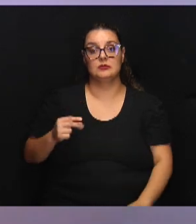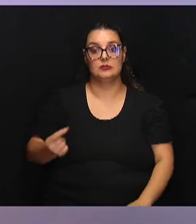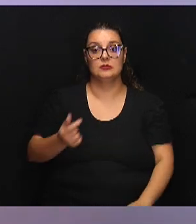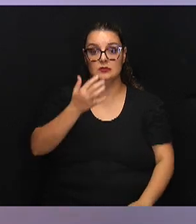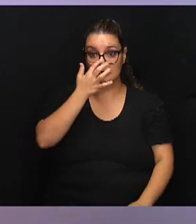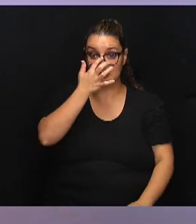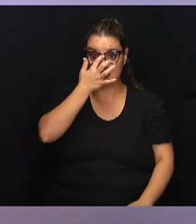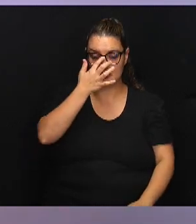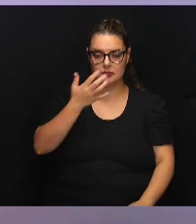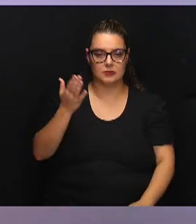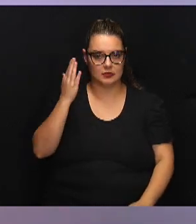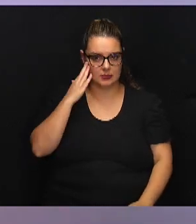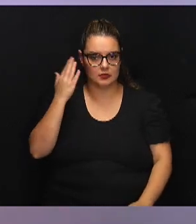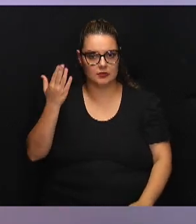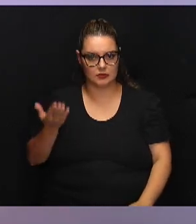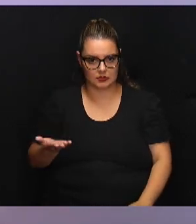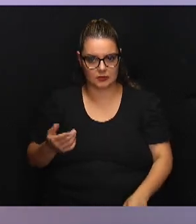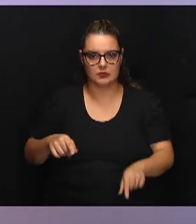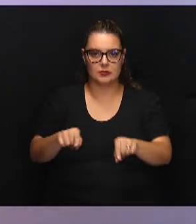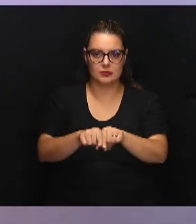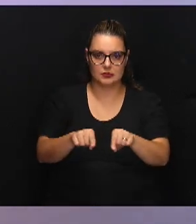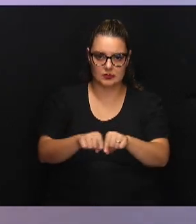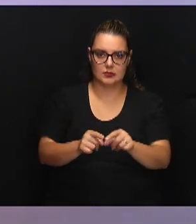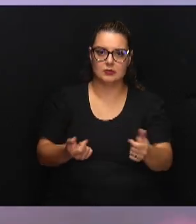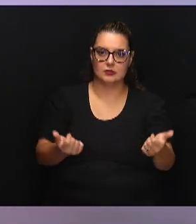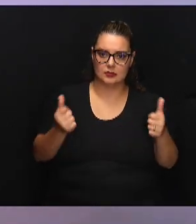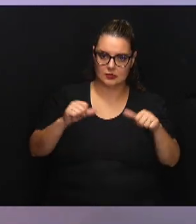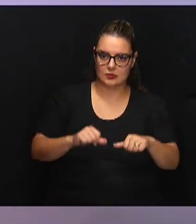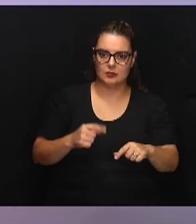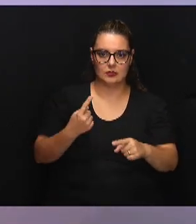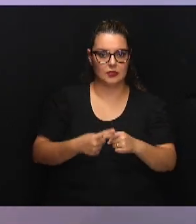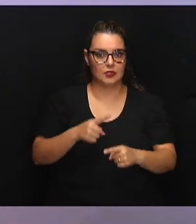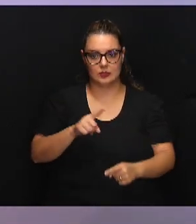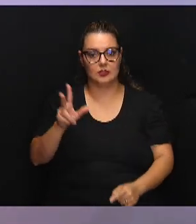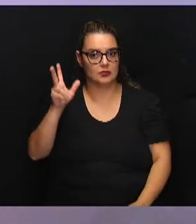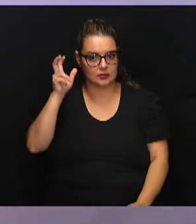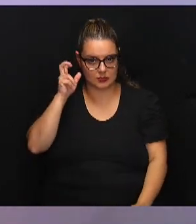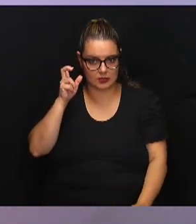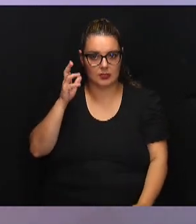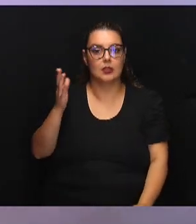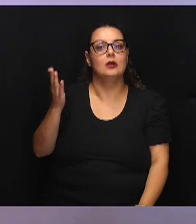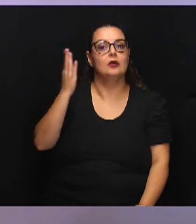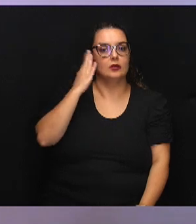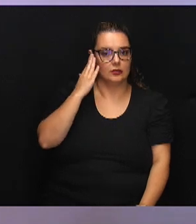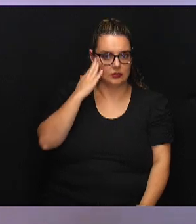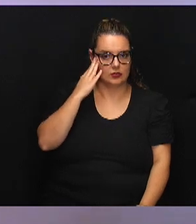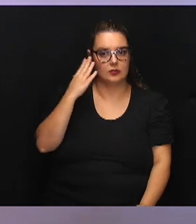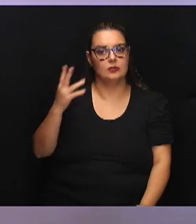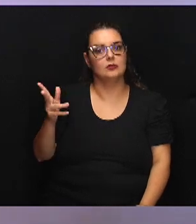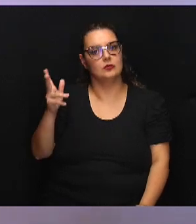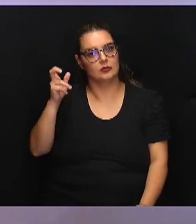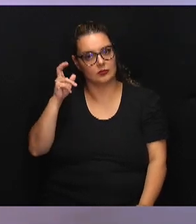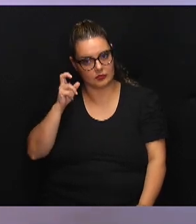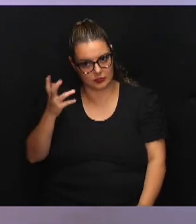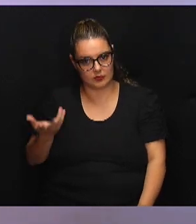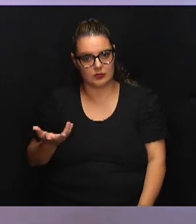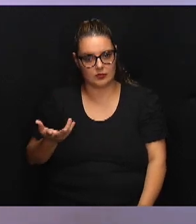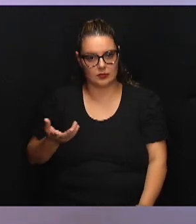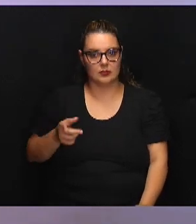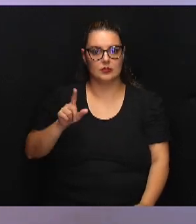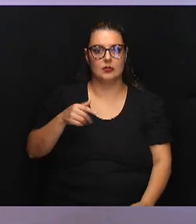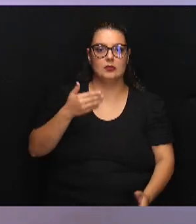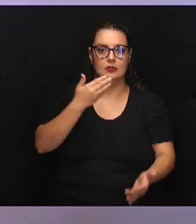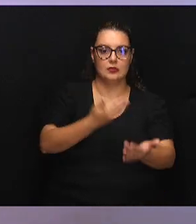parte de entendimento também vai só piorando, porque não é só ouvir, é entender o que a gente ouve, que é o que a gente vai